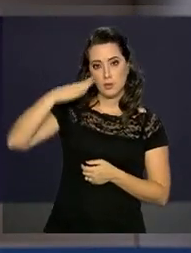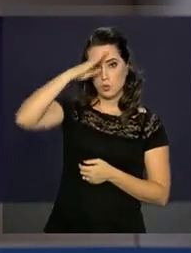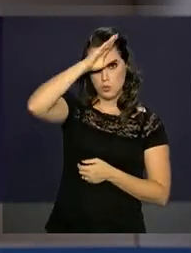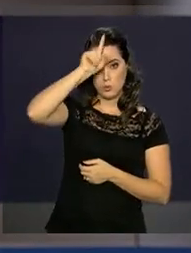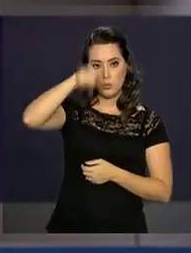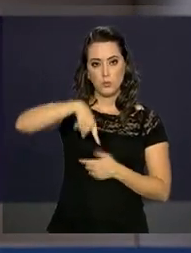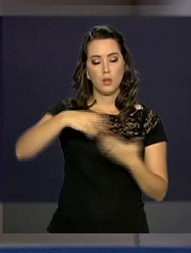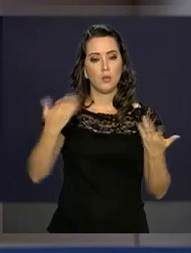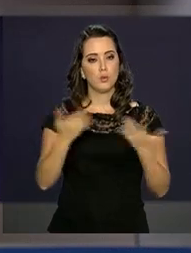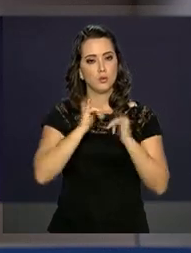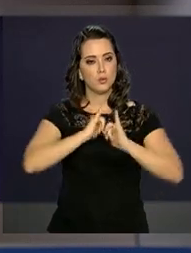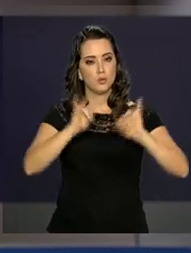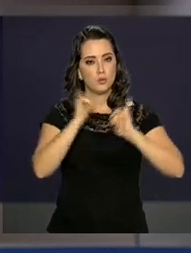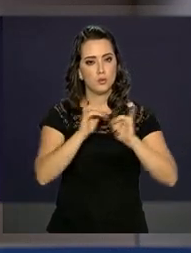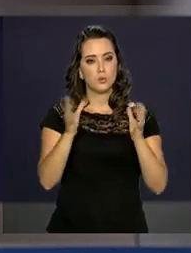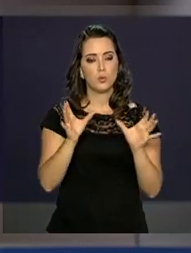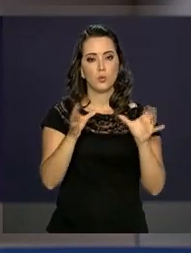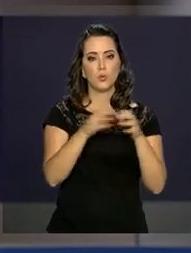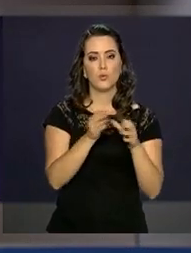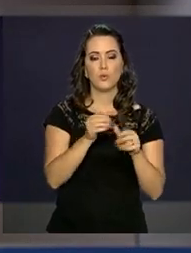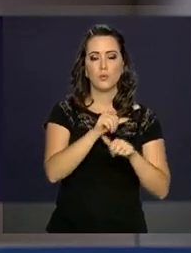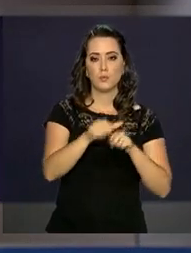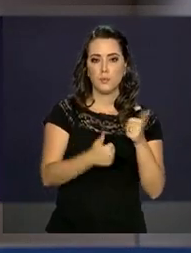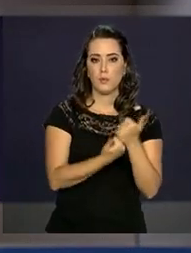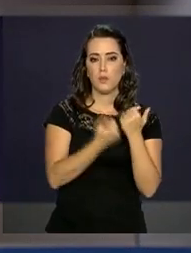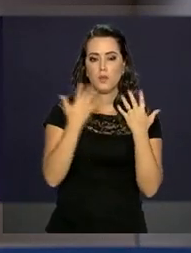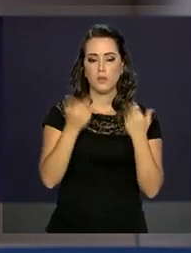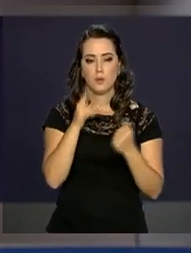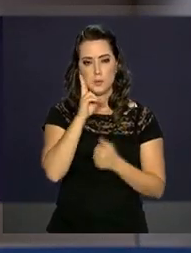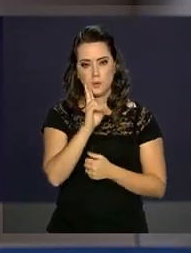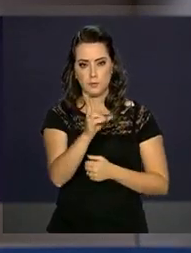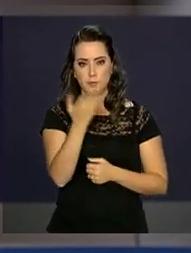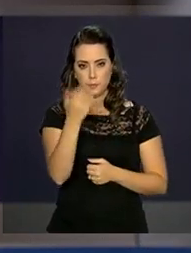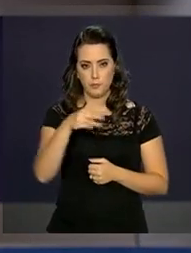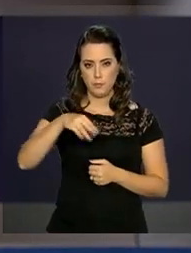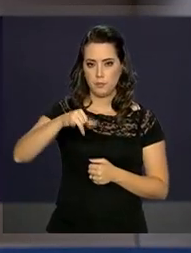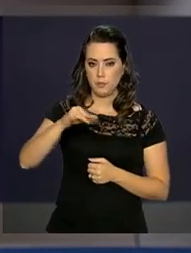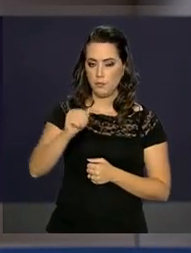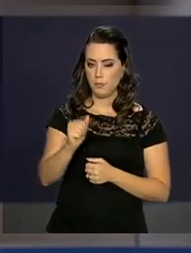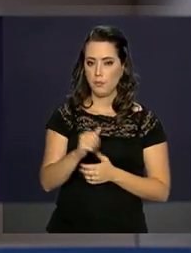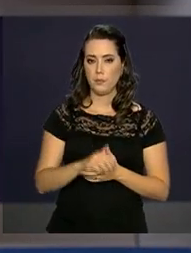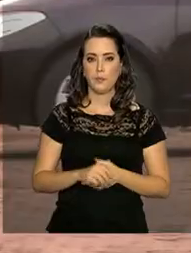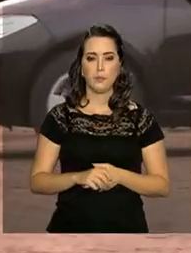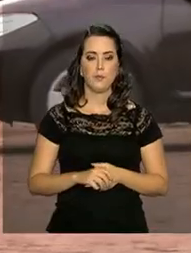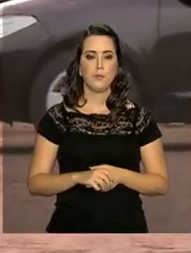e integrantes do governo de transição. Veja na reportagem de Márcia Fernandes.